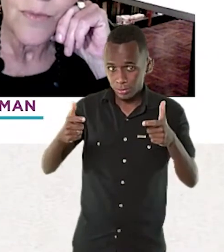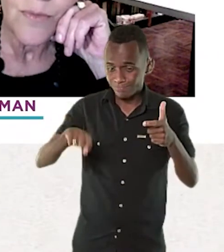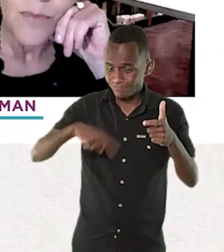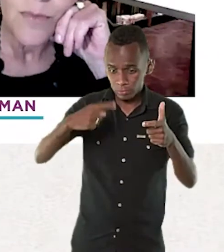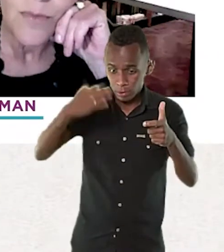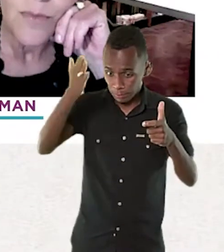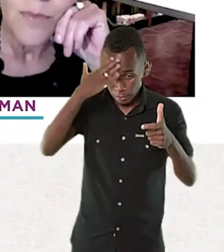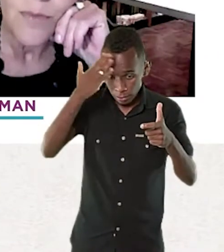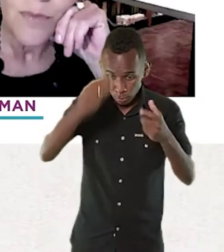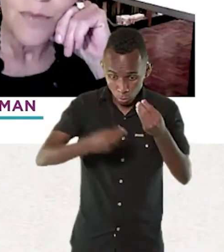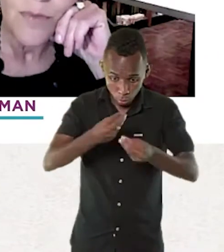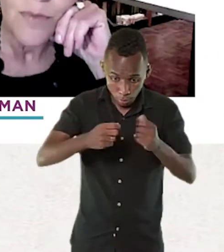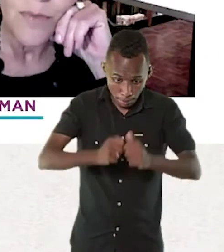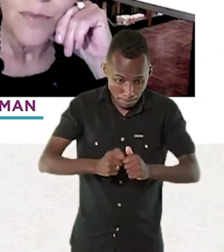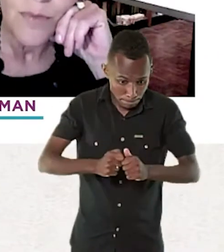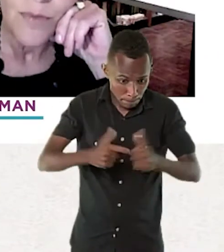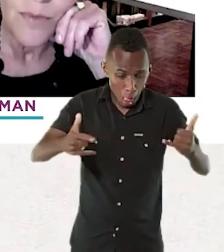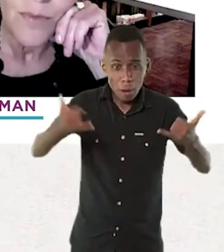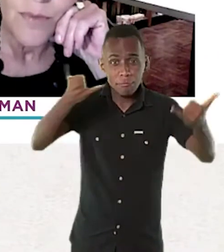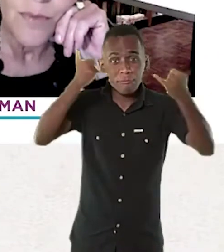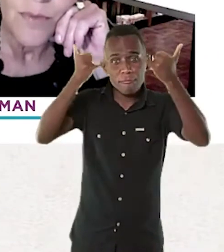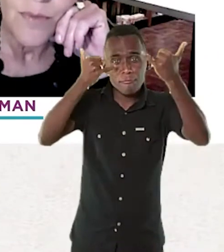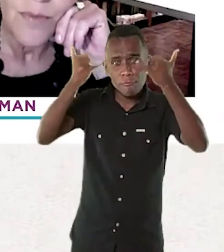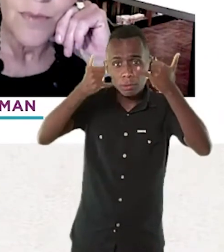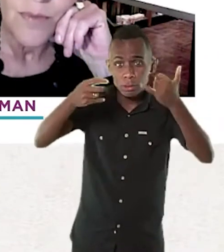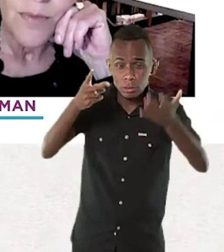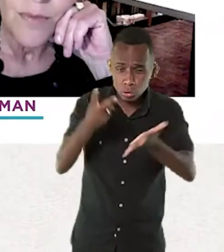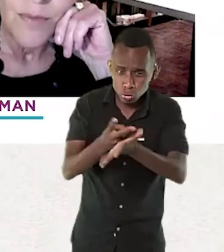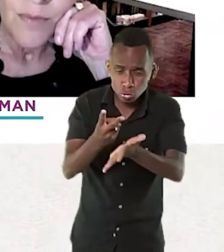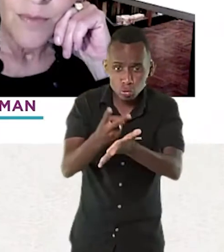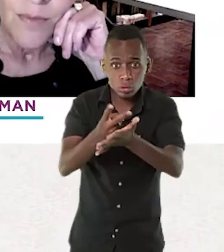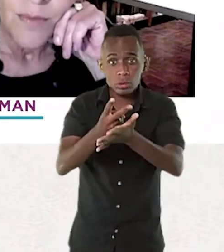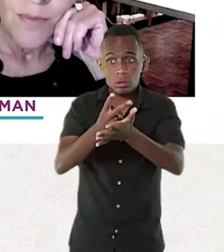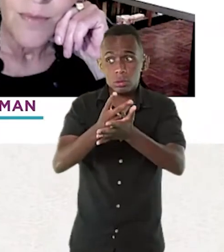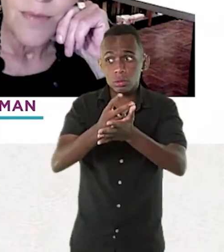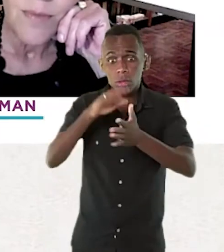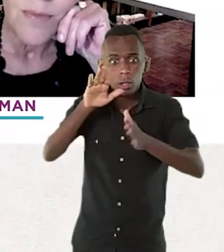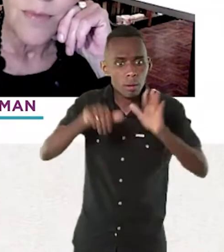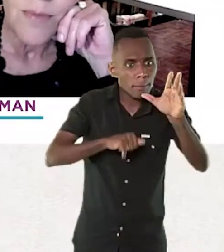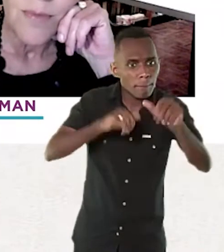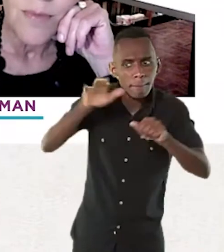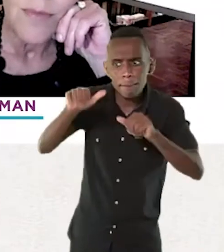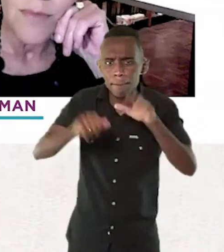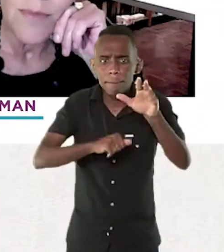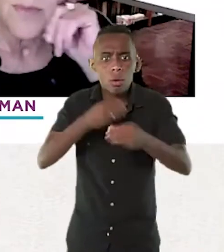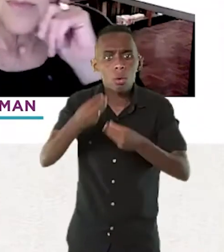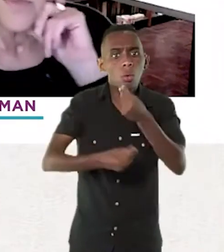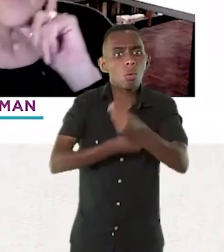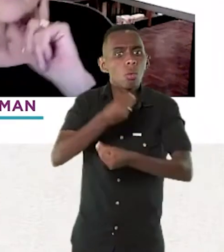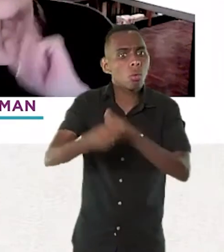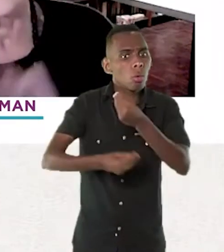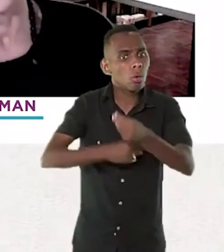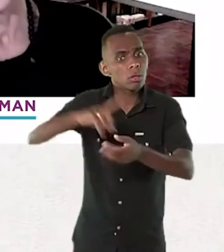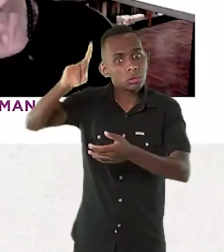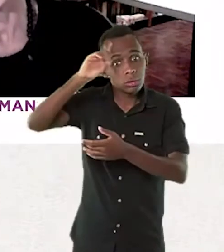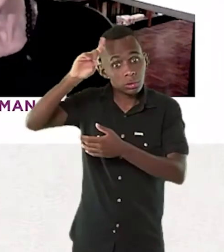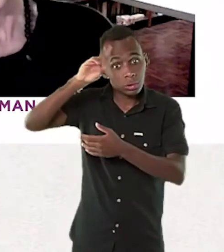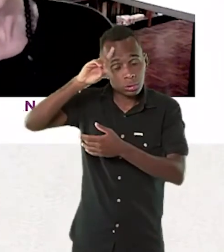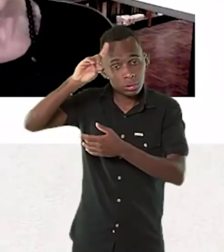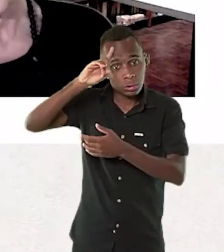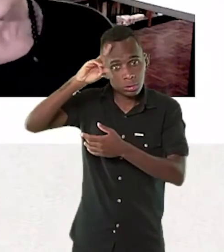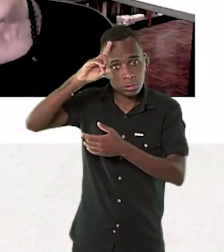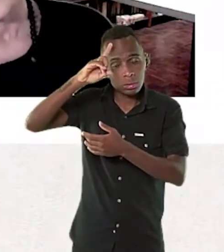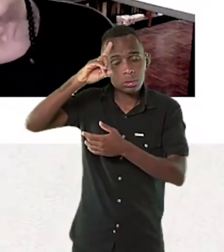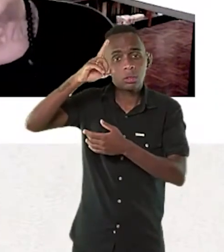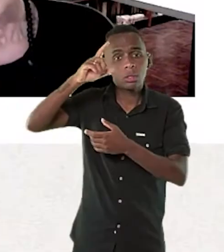incalculável de informações estão sendo coletadas diariamente, segundamente,